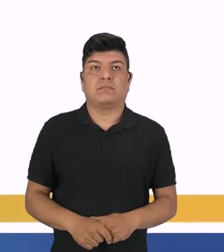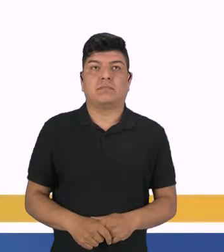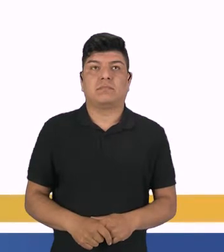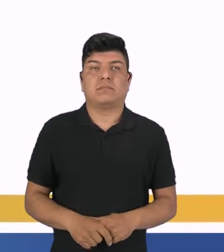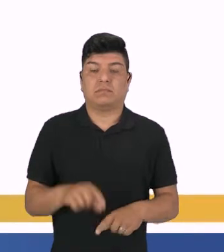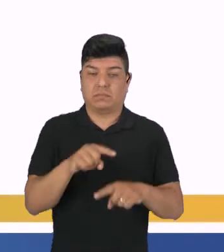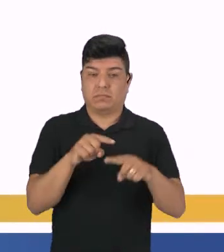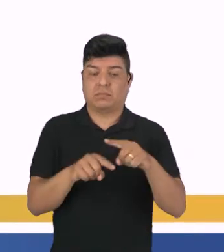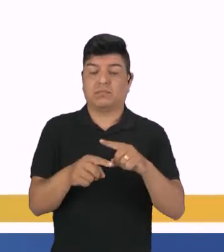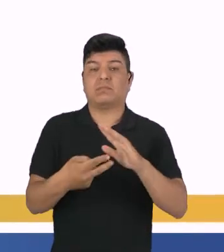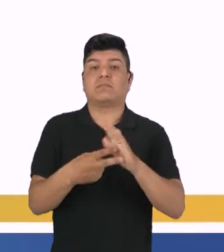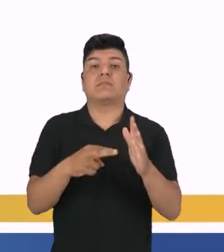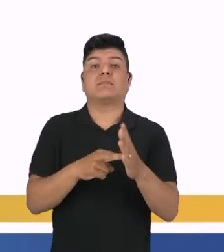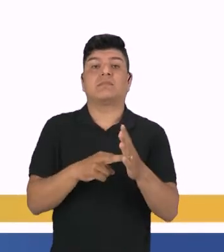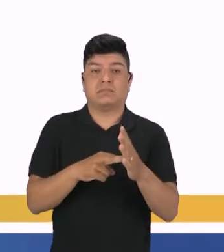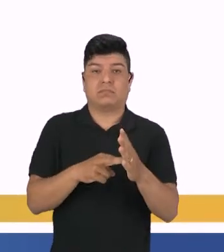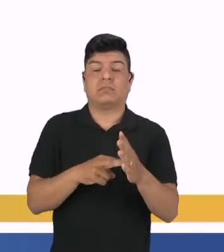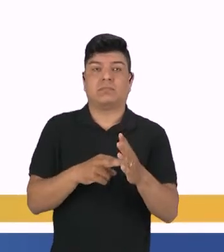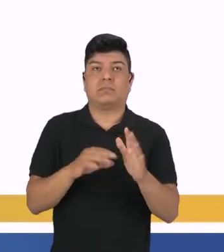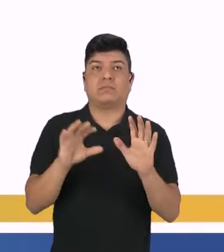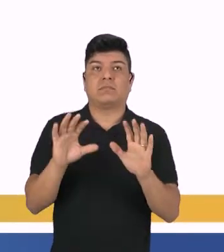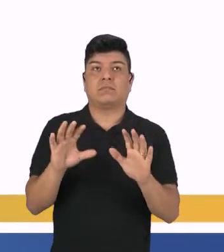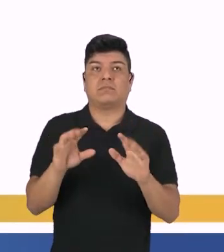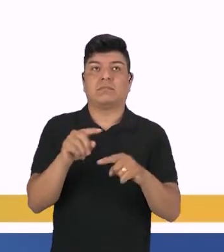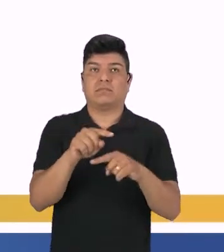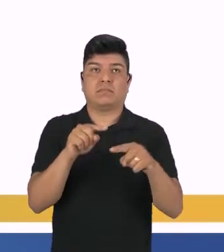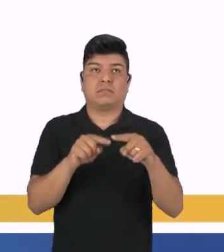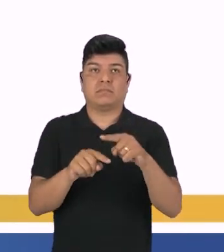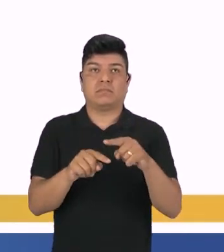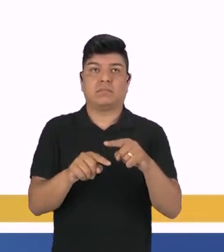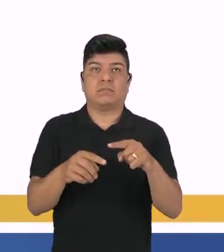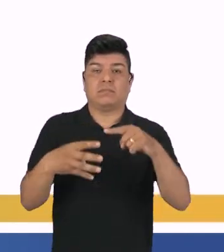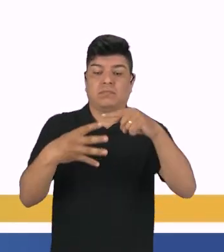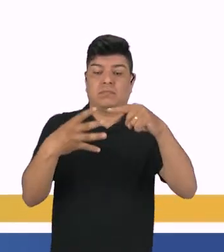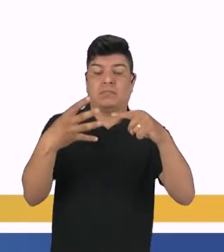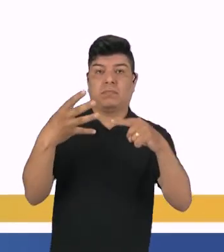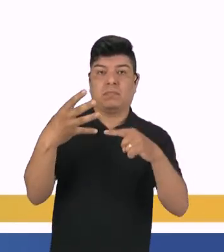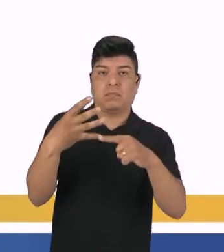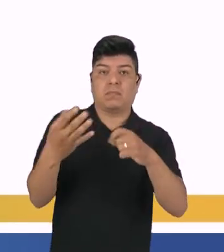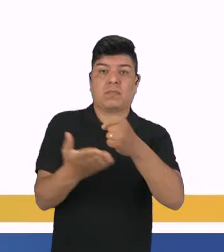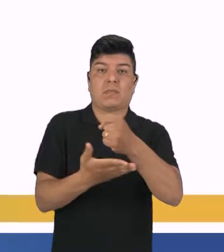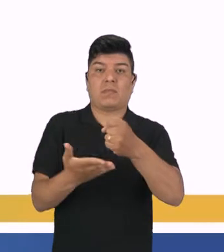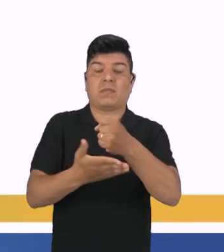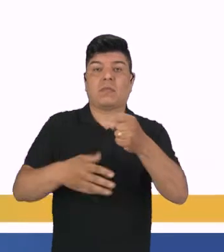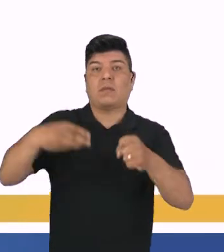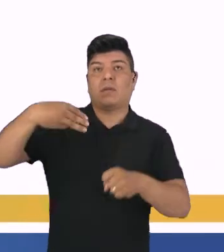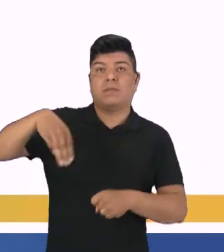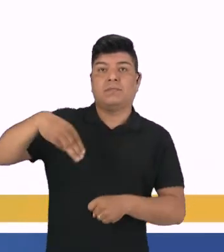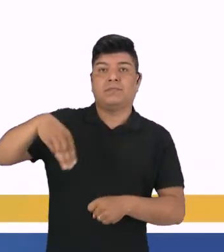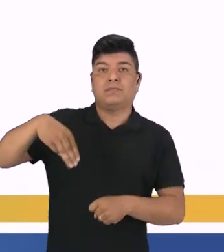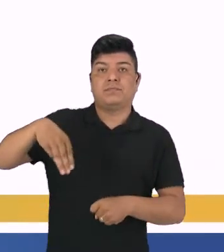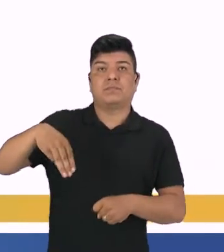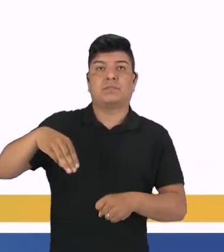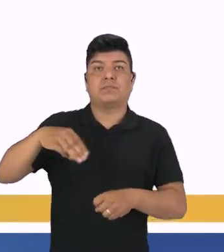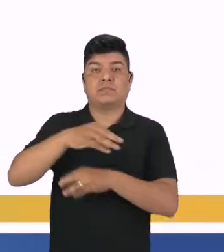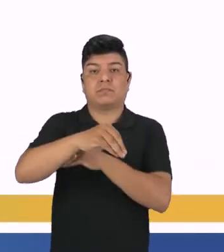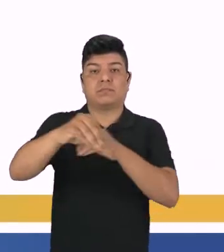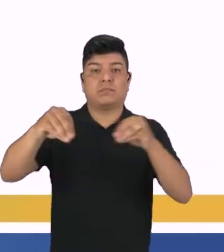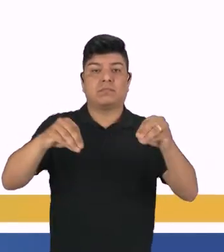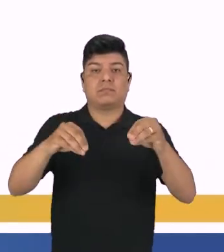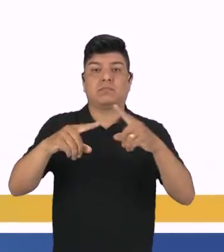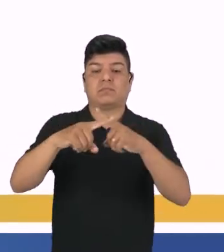Então, a divisão. O que seria a divisão? A divisão é uma das 4 operações básicas da matemática e é a inversa